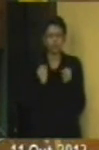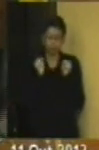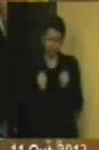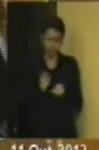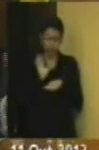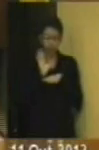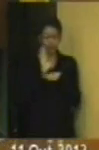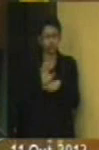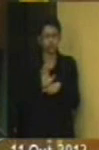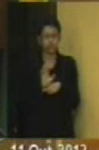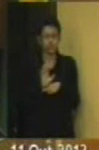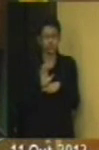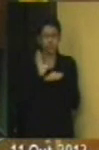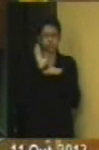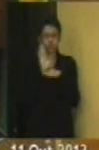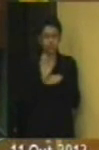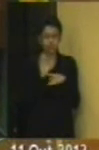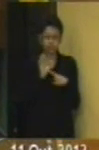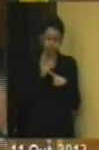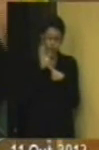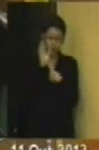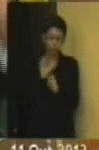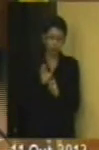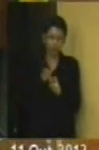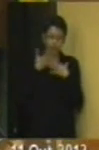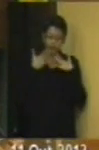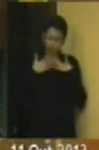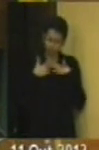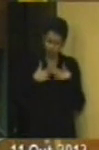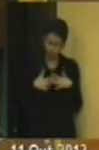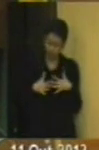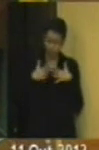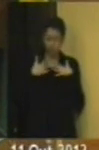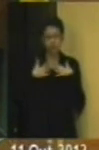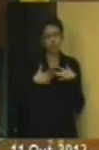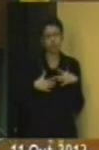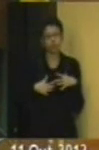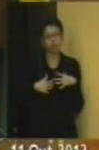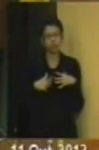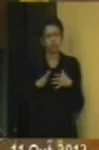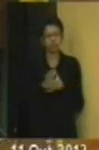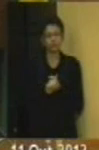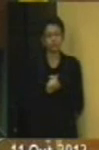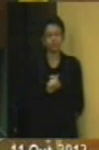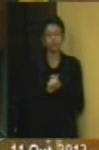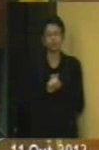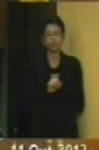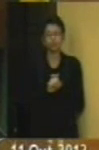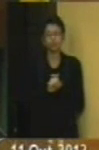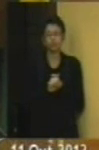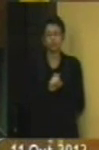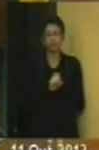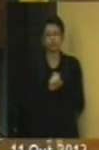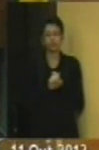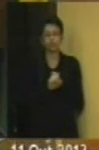para alertar vossa excelência para baixar a bola e diminuir o fogo ao invés de jogar gasolina na fogueira vereador leandro jogue água